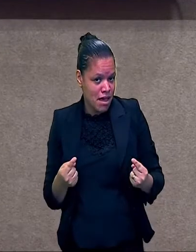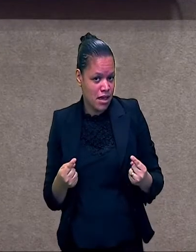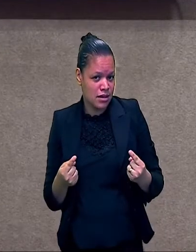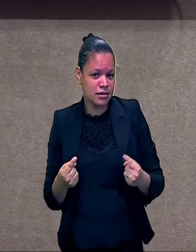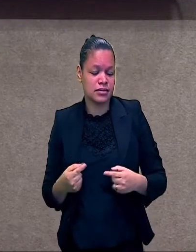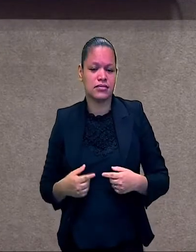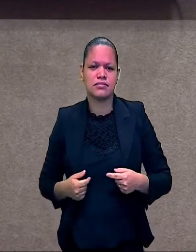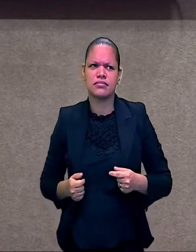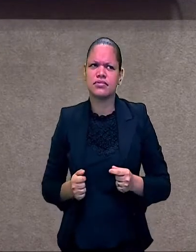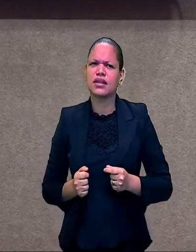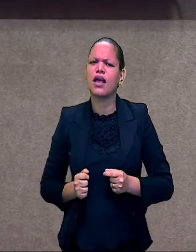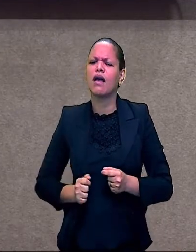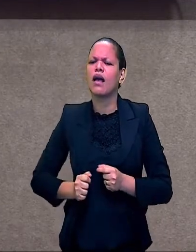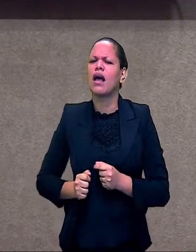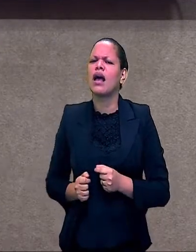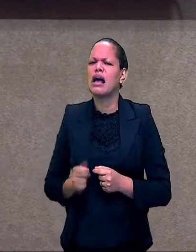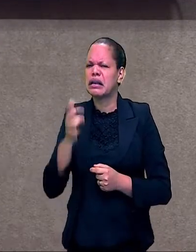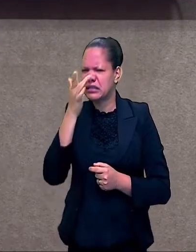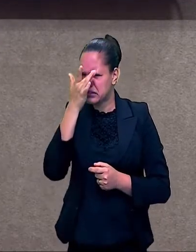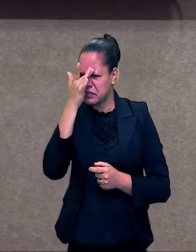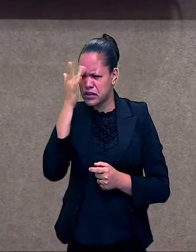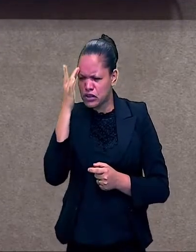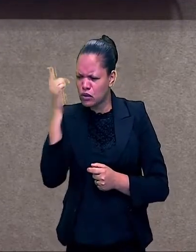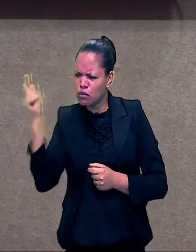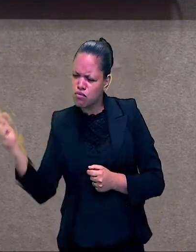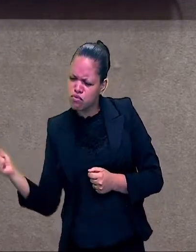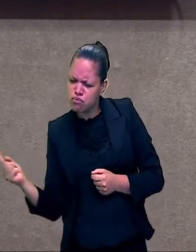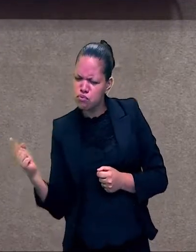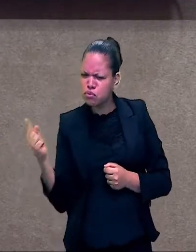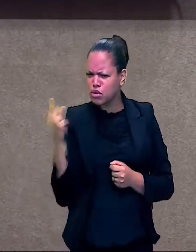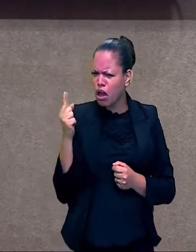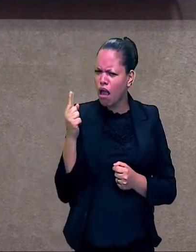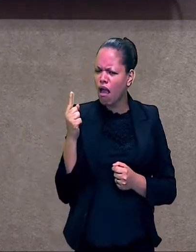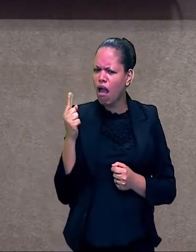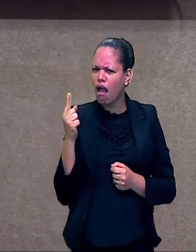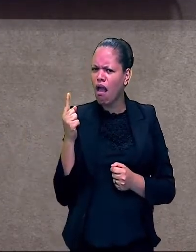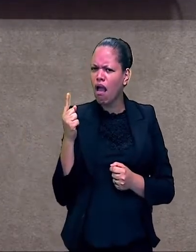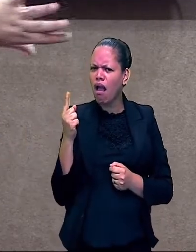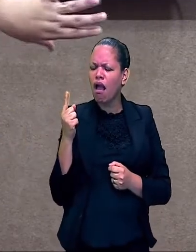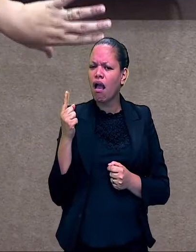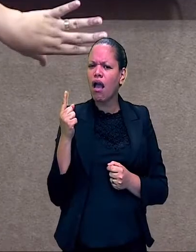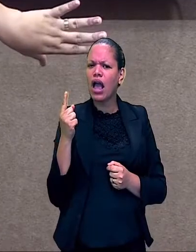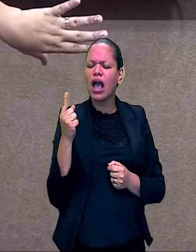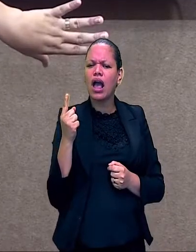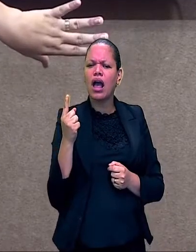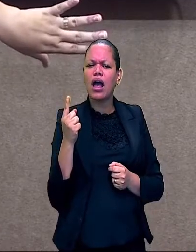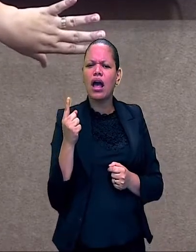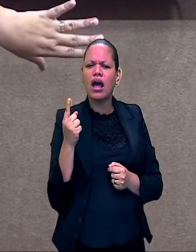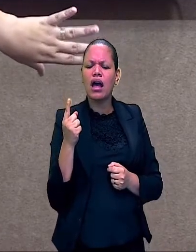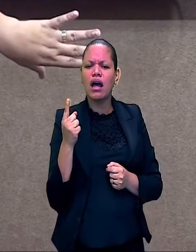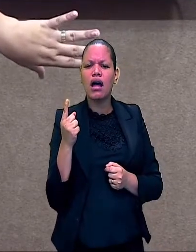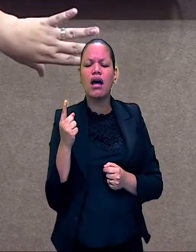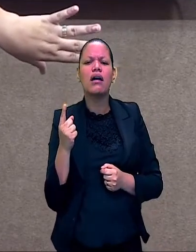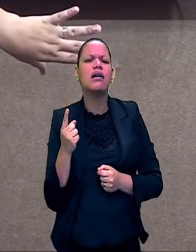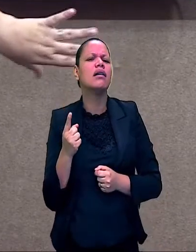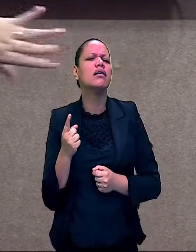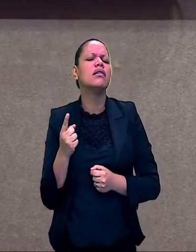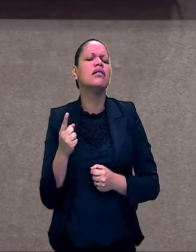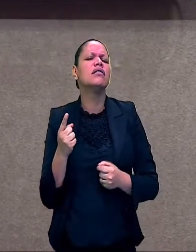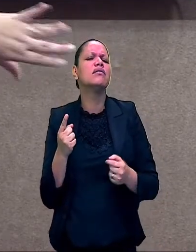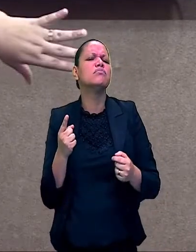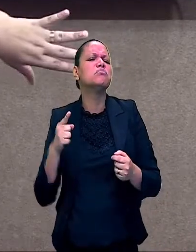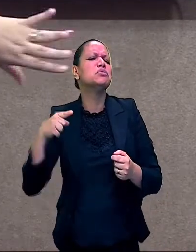eles quiseram fazer o quê? Impor a cultura deles e tirar o poder,